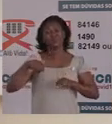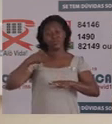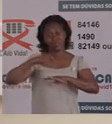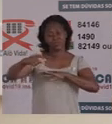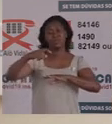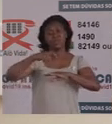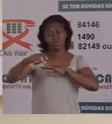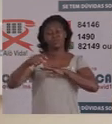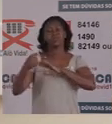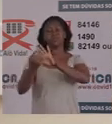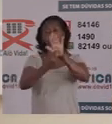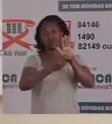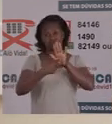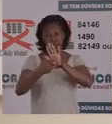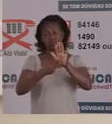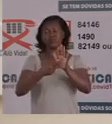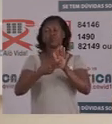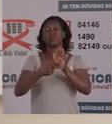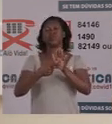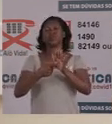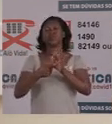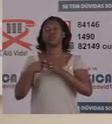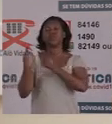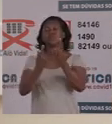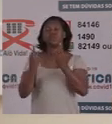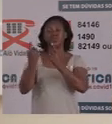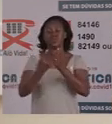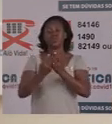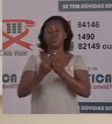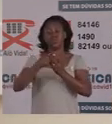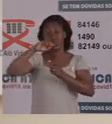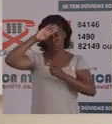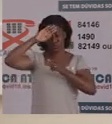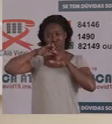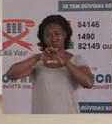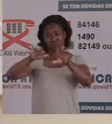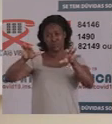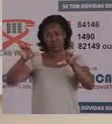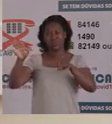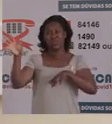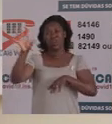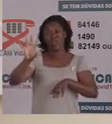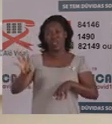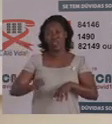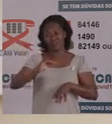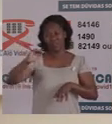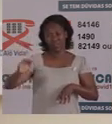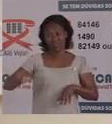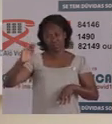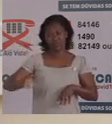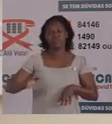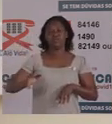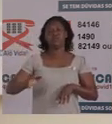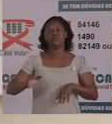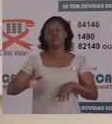ilustra a situação epidemiológica na SADC e, como vem,